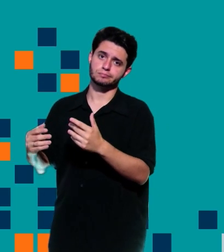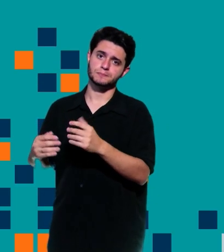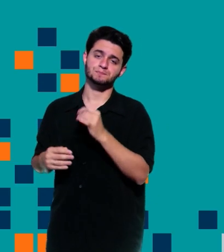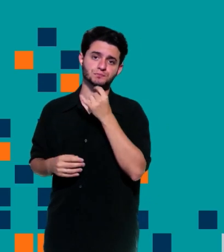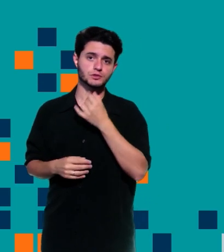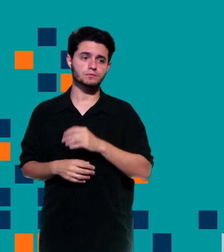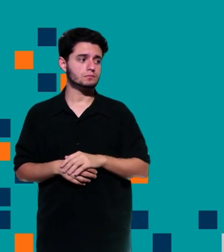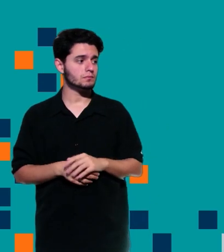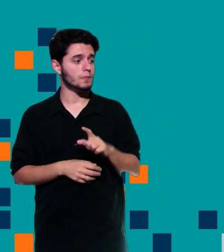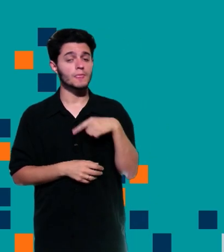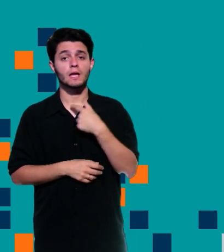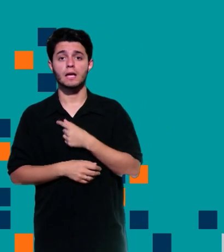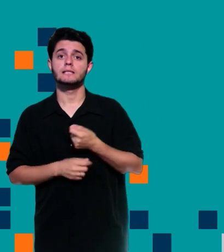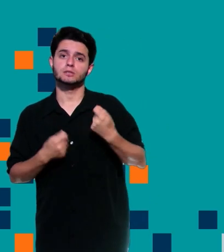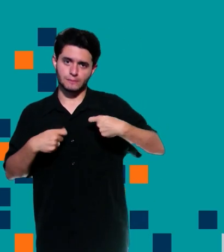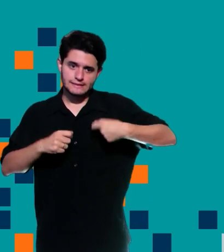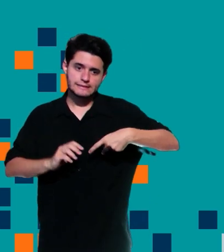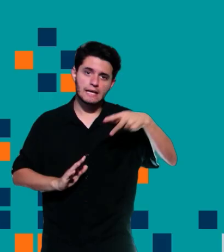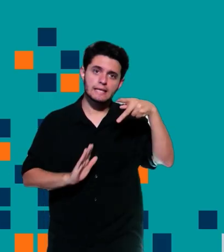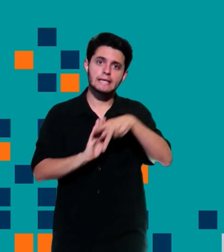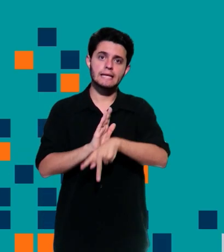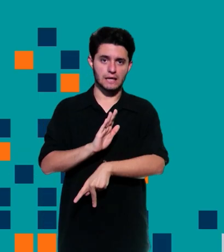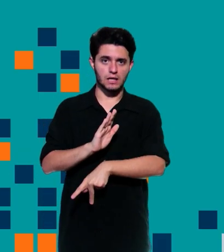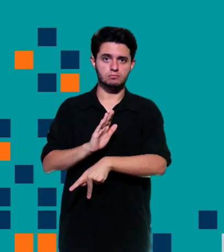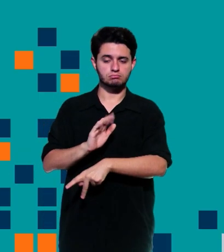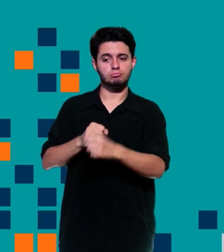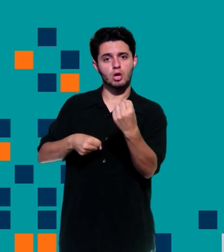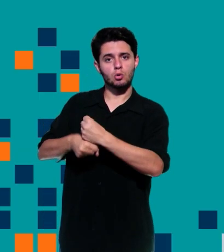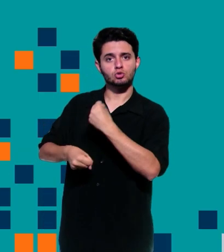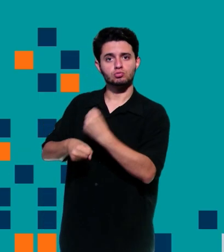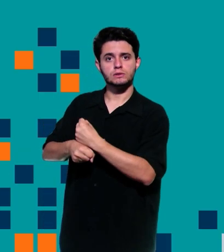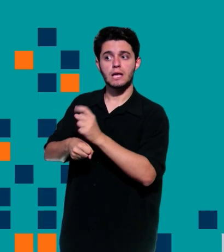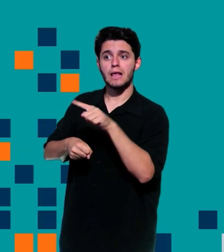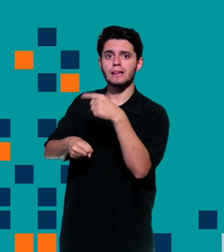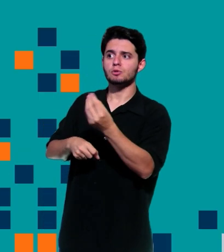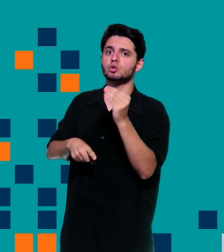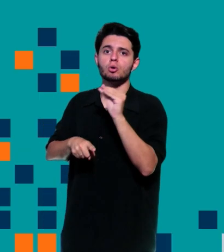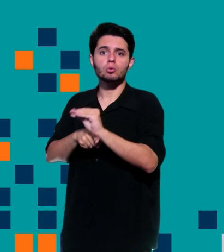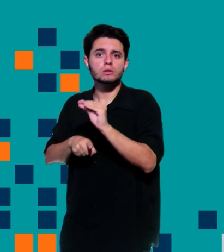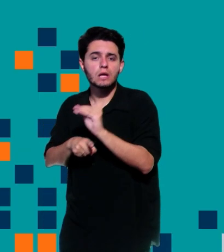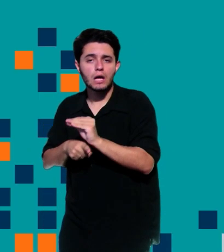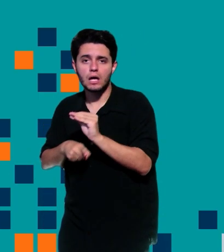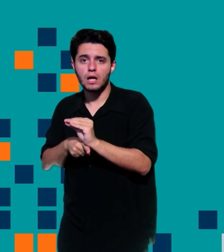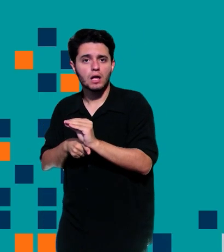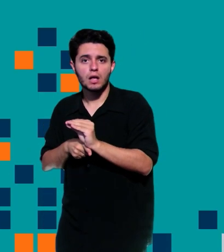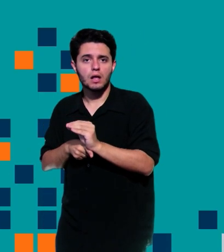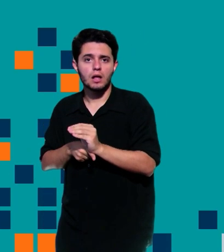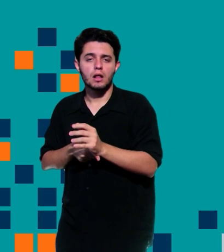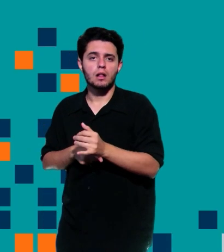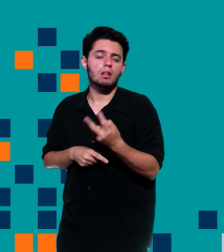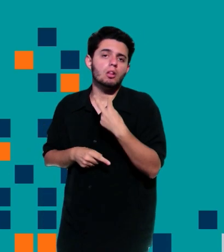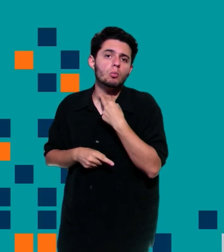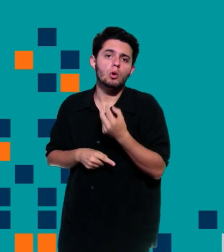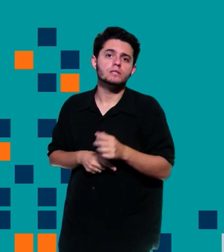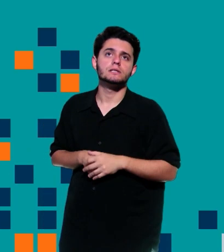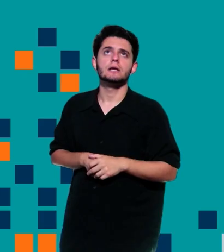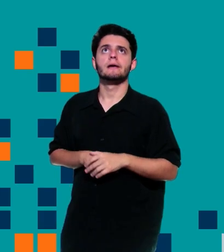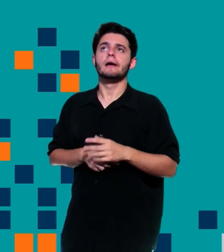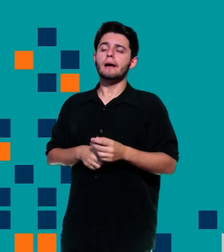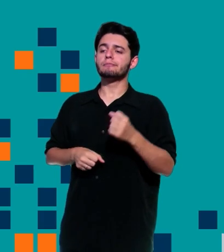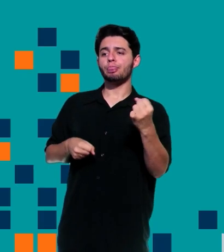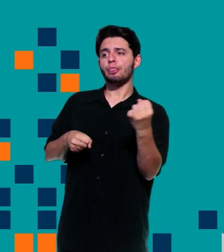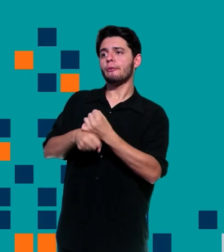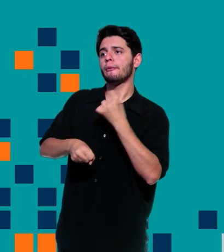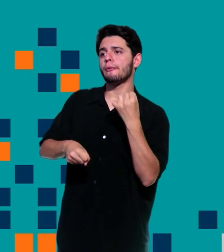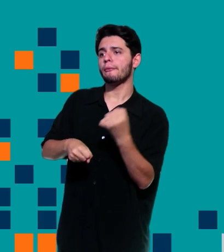gente tem que cuidar melhor deles. Esse aqui é um dia 12 de outubro, você vê um feriado, e as pessoas simplesmente vão e ficam na